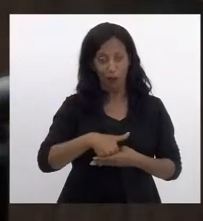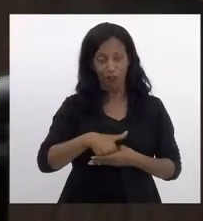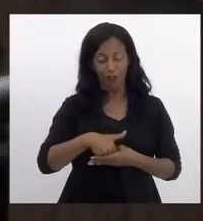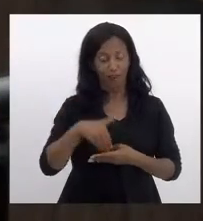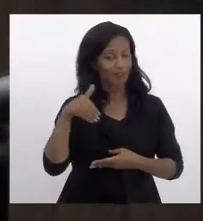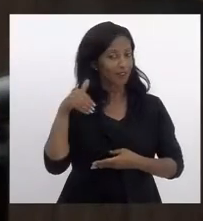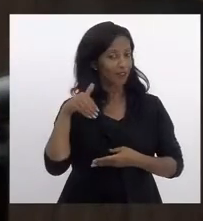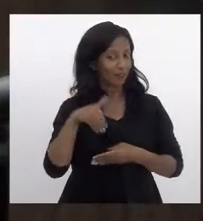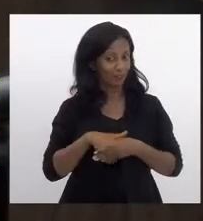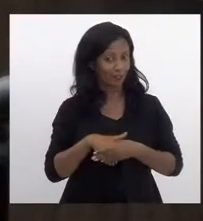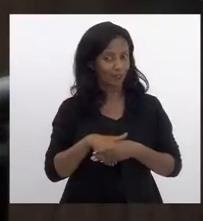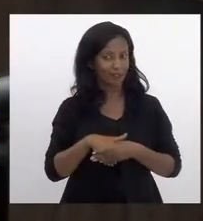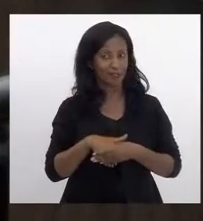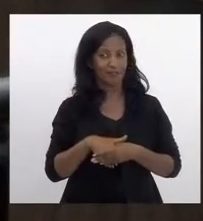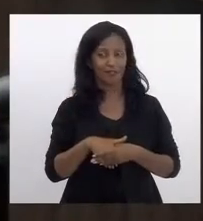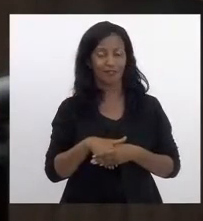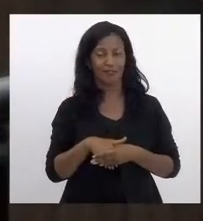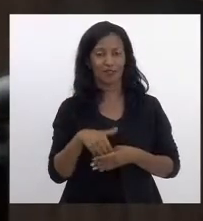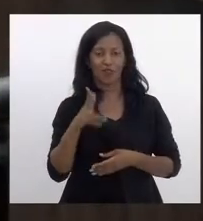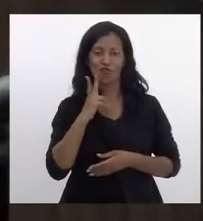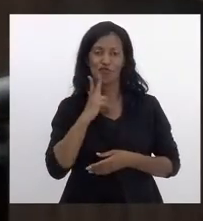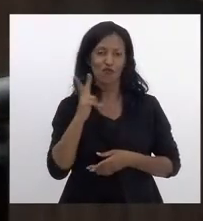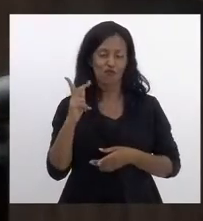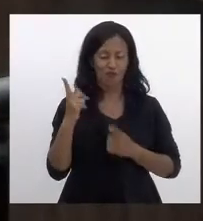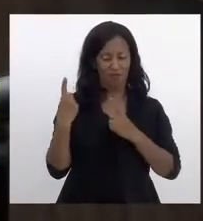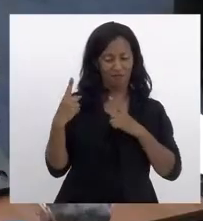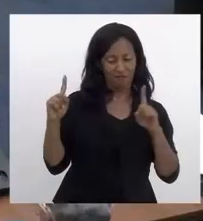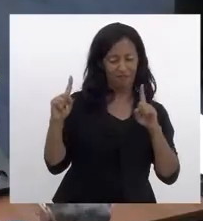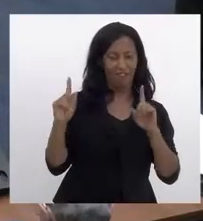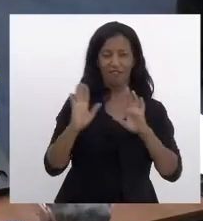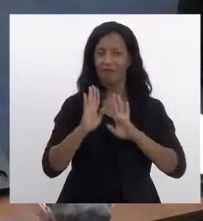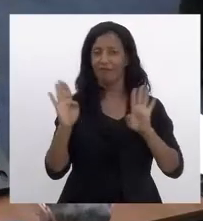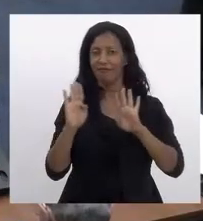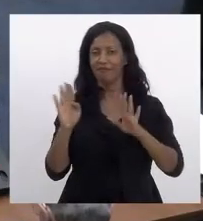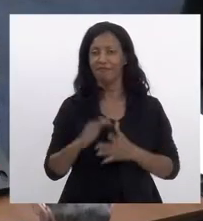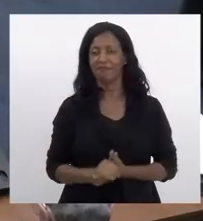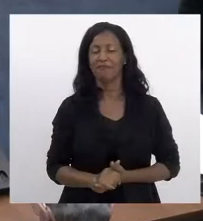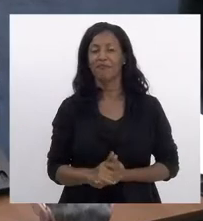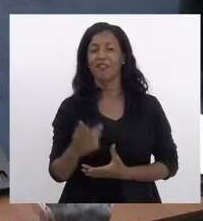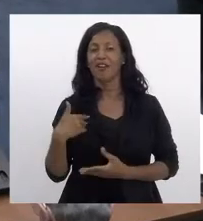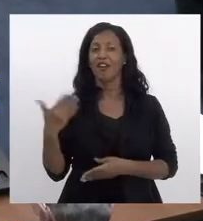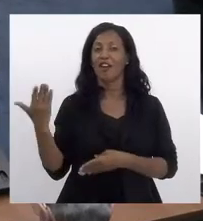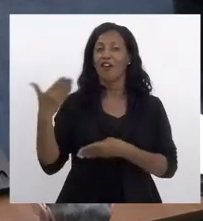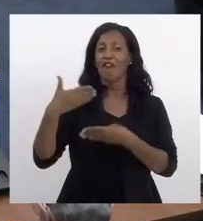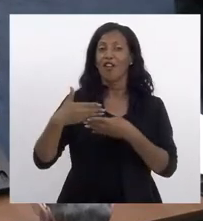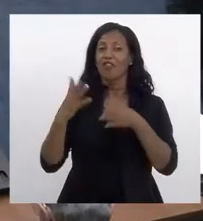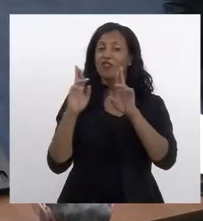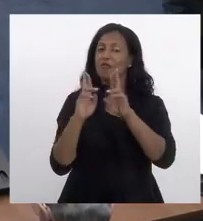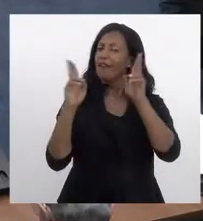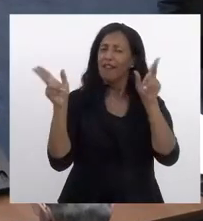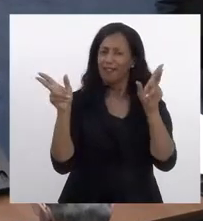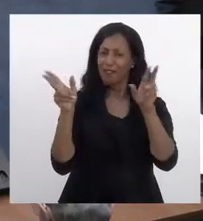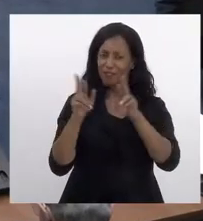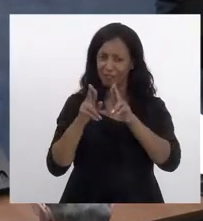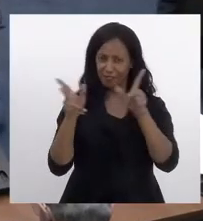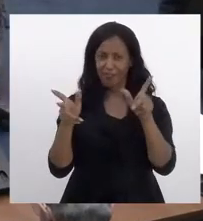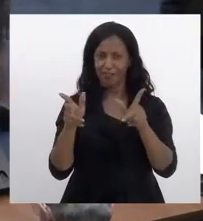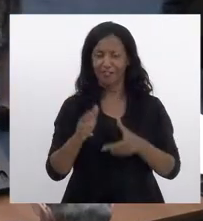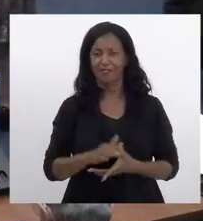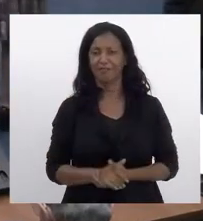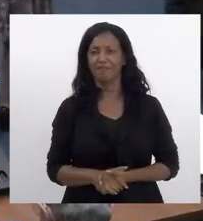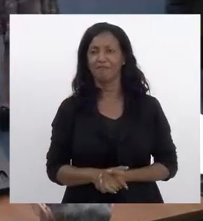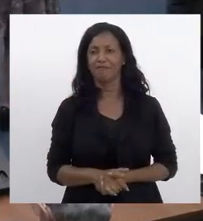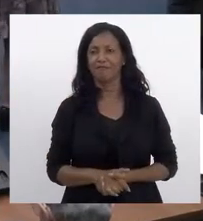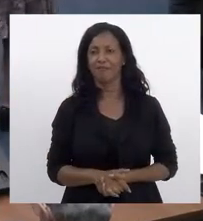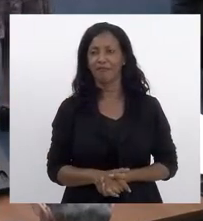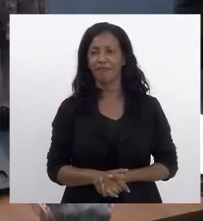Voto. Não vou dizer que é divergente. Eu quero dar um voto diferenciado. Eu quero.